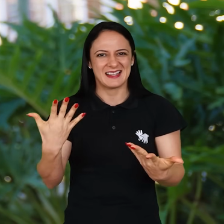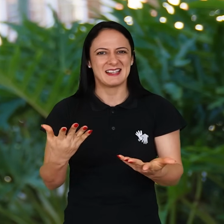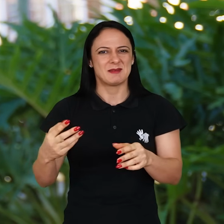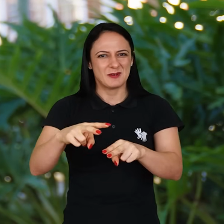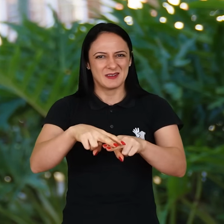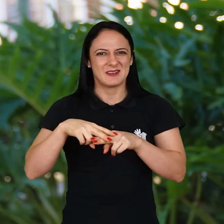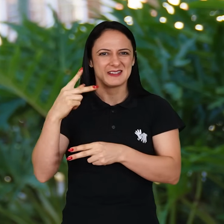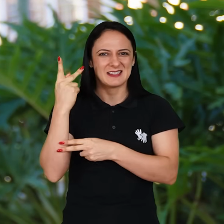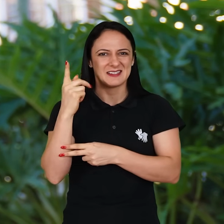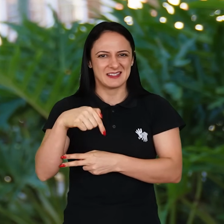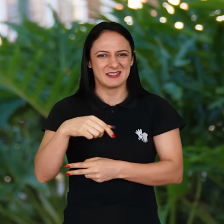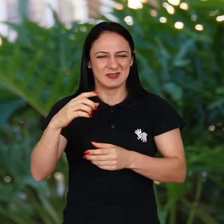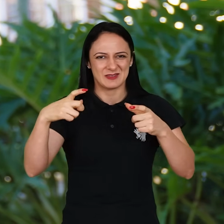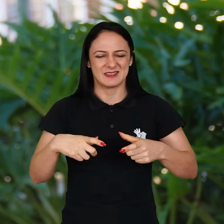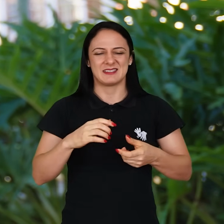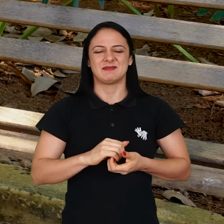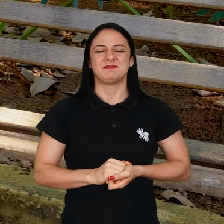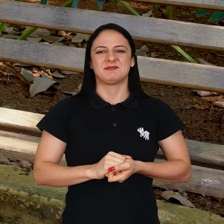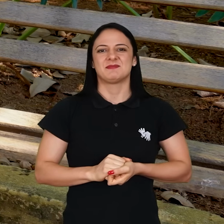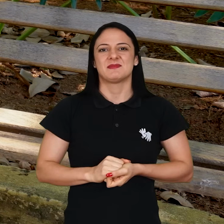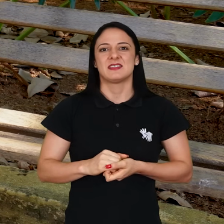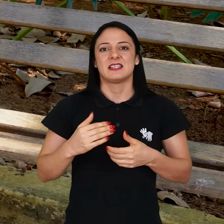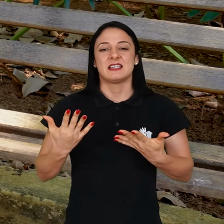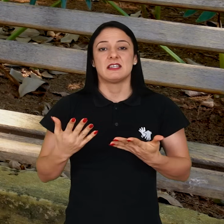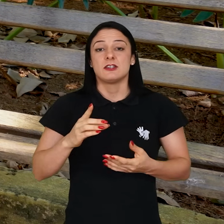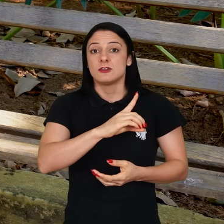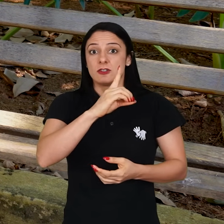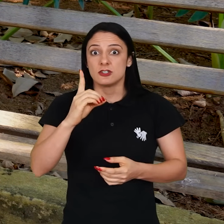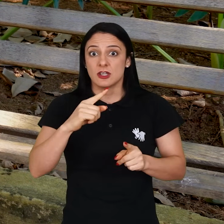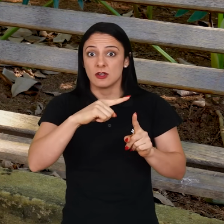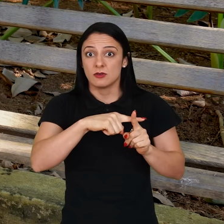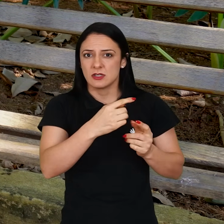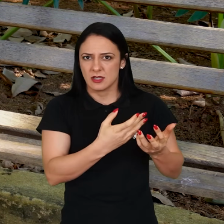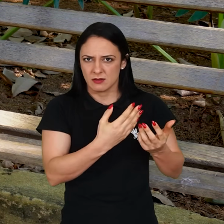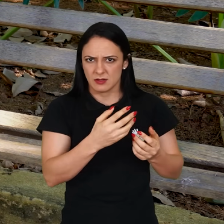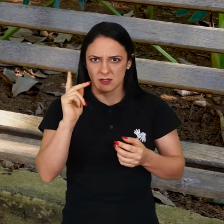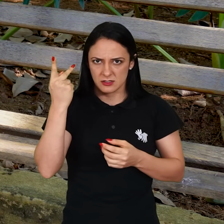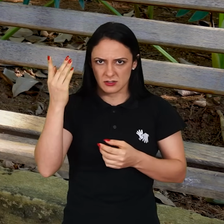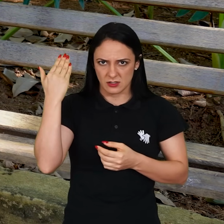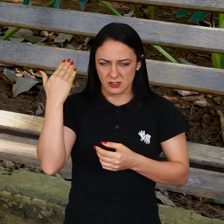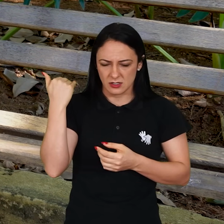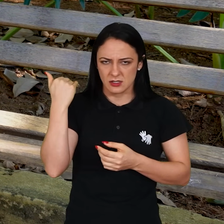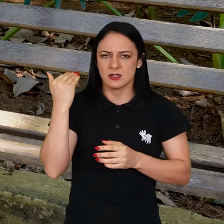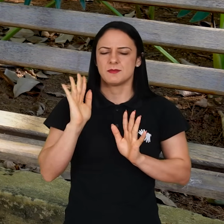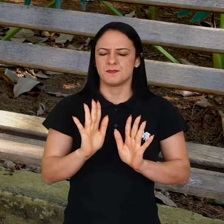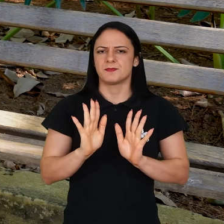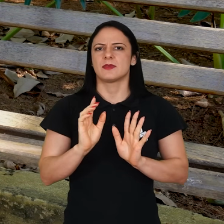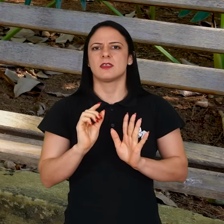através da história da Santa Cruz queimada. O dia que a cruz foi queimada, presume, segundo o Plínio